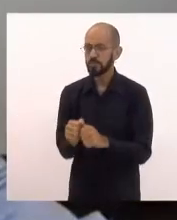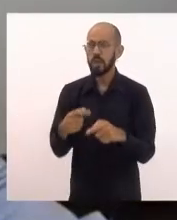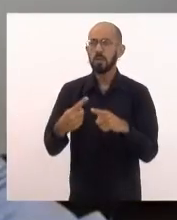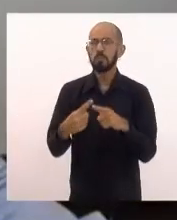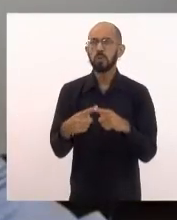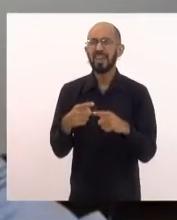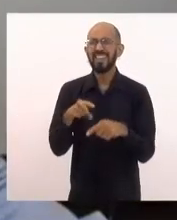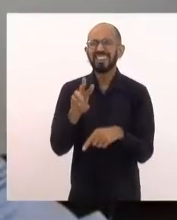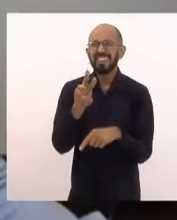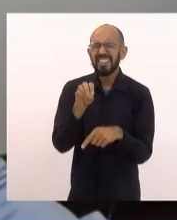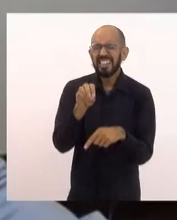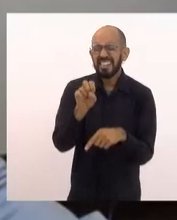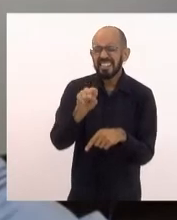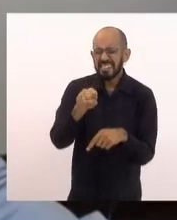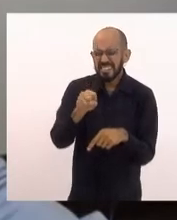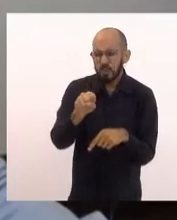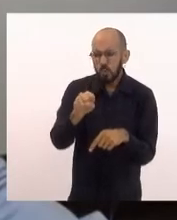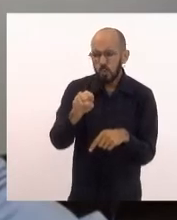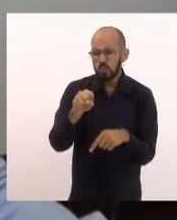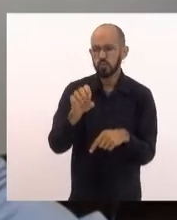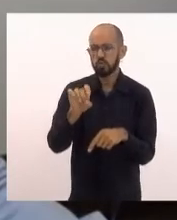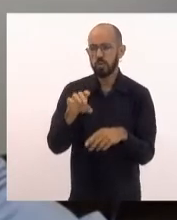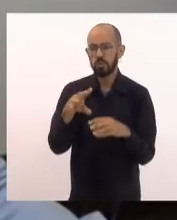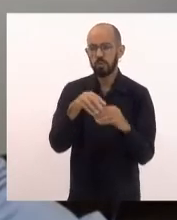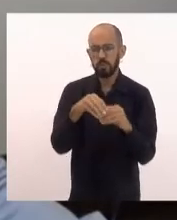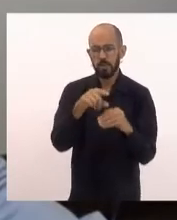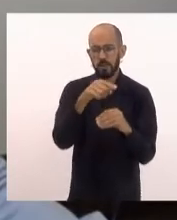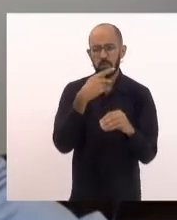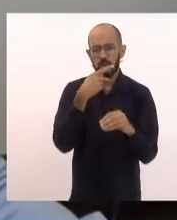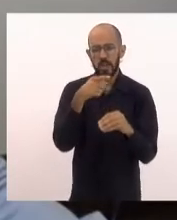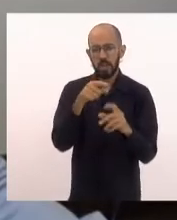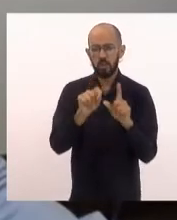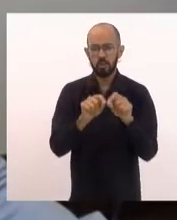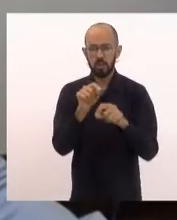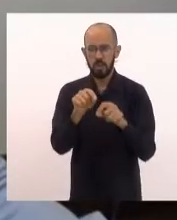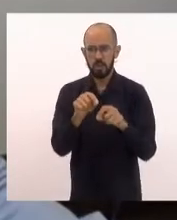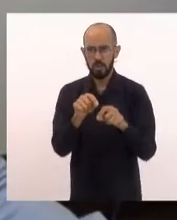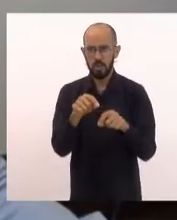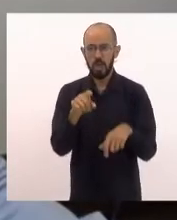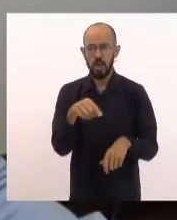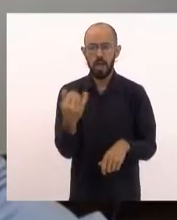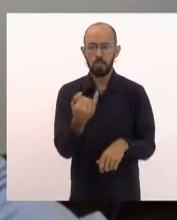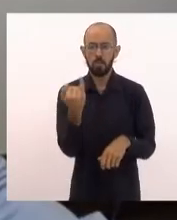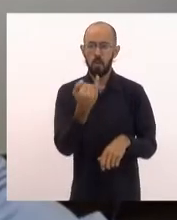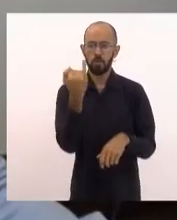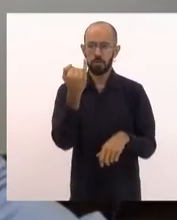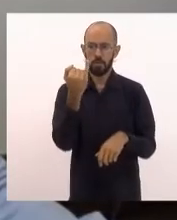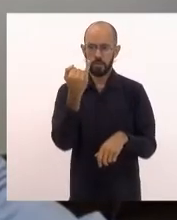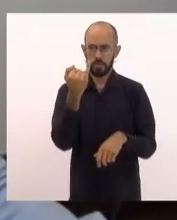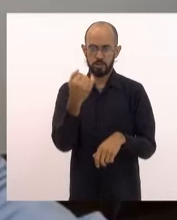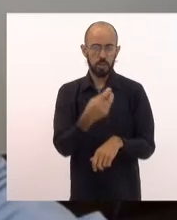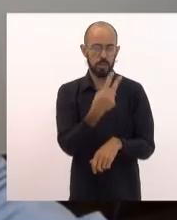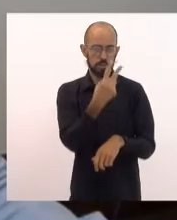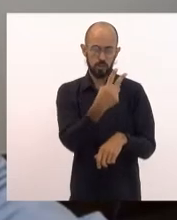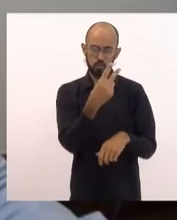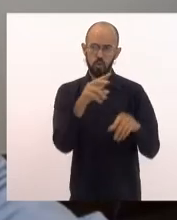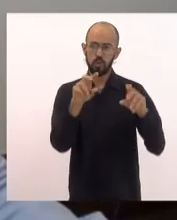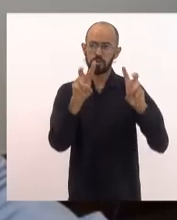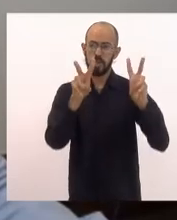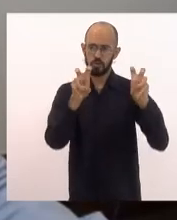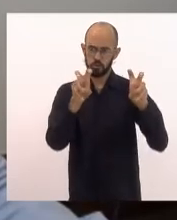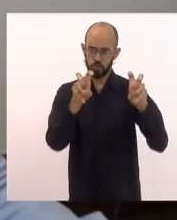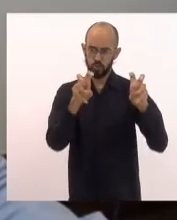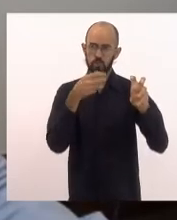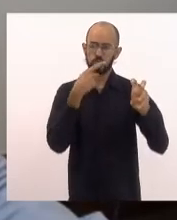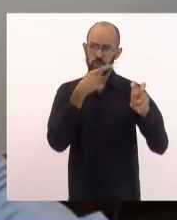apenas 30 segundos, que eu estou inscrito já no expediente final, mas eu não queria deixar de mencionar a importância destas duas pautas que você traz